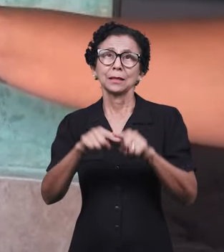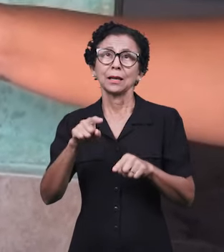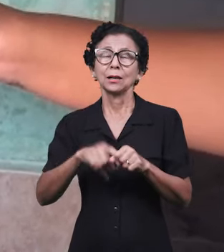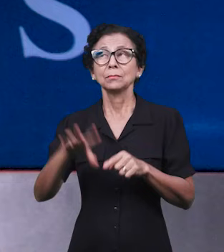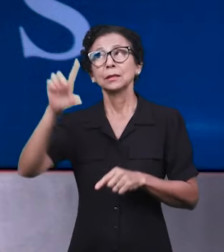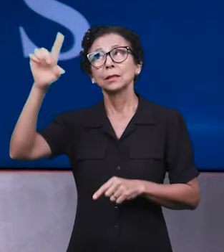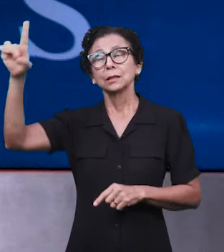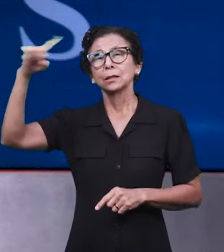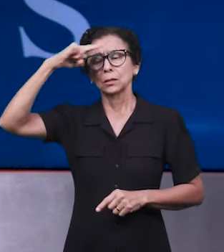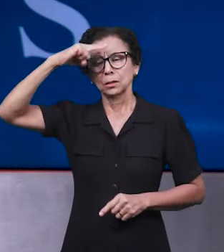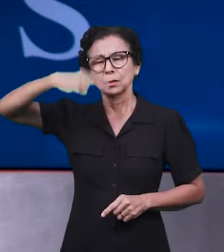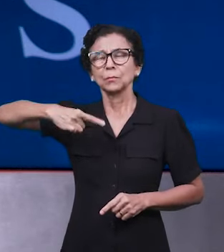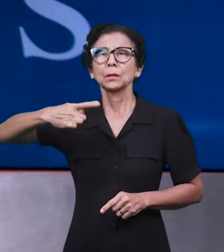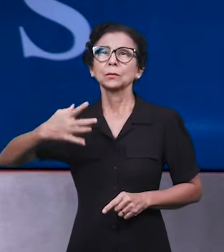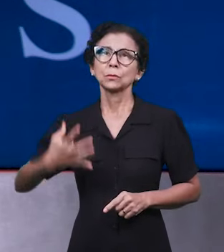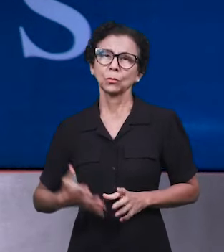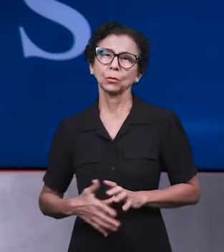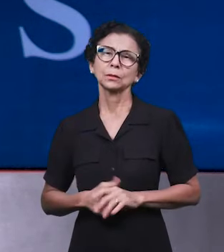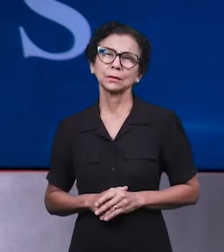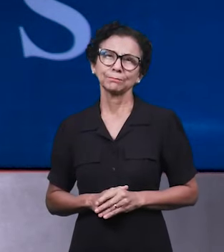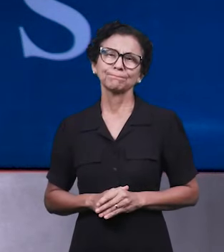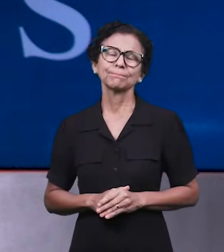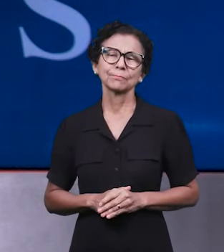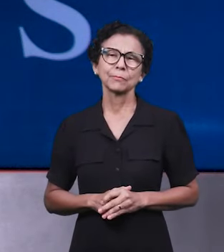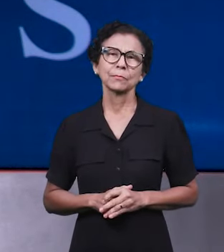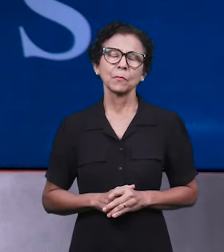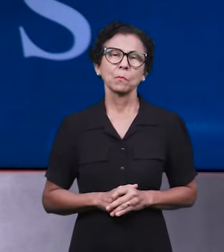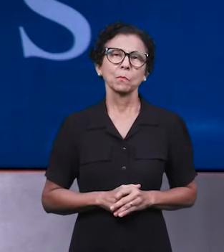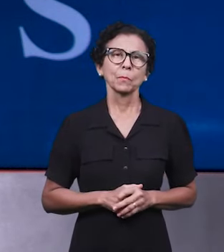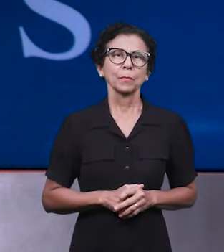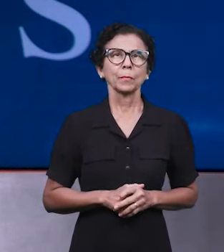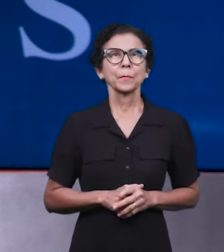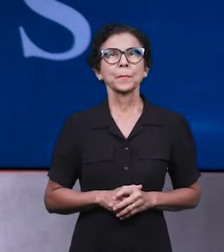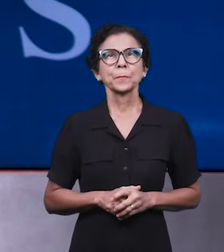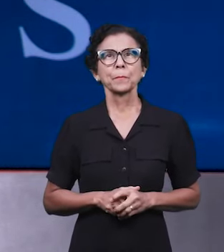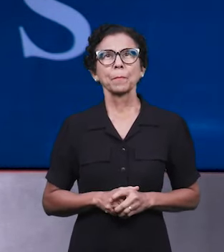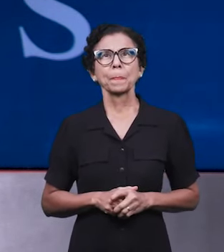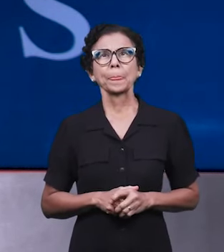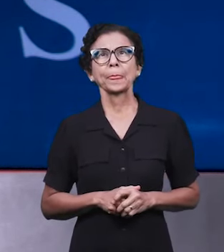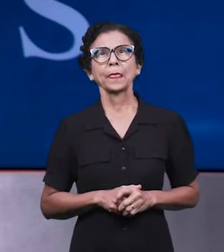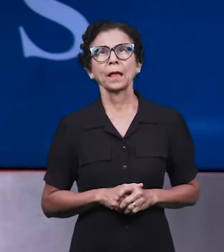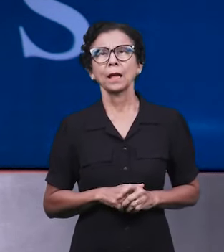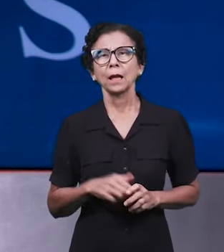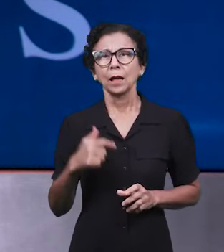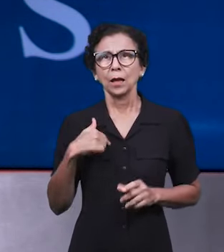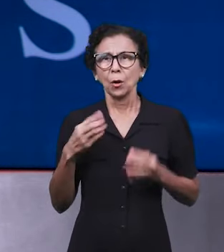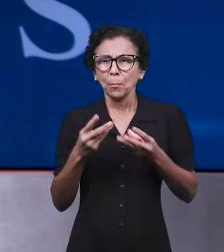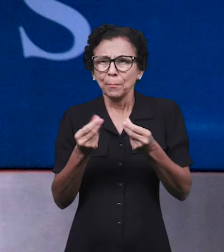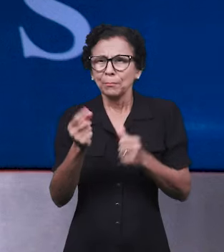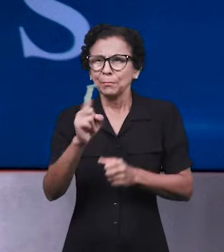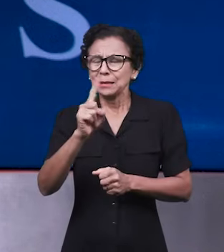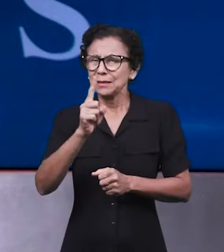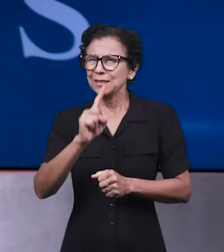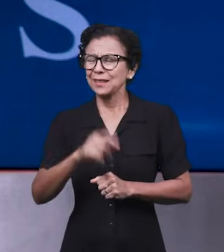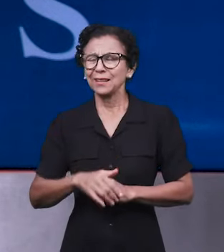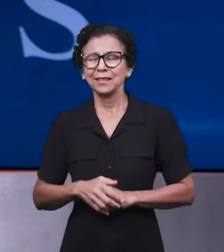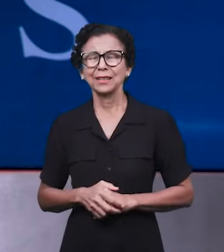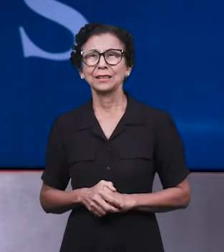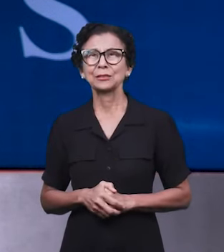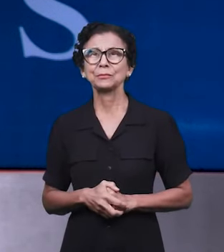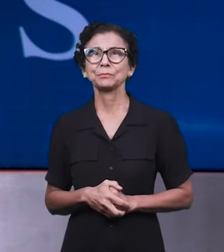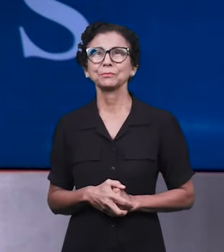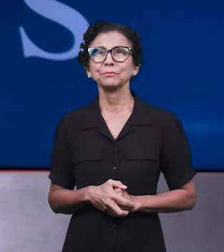Deus. Muito bem, louvado seja Deus. Estamos de volta aqui e agora vamos falar sobre as lives. E isso, nós tivemos no